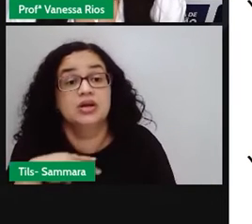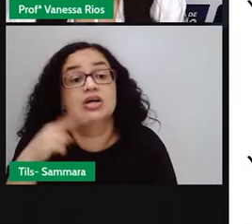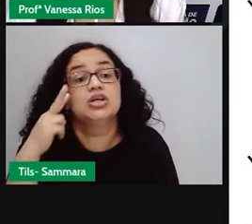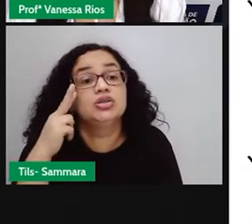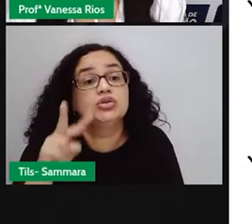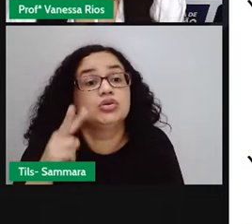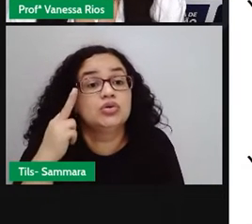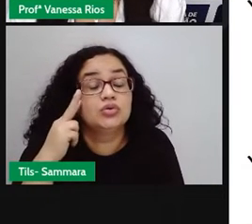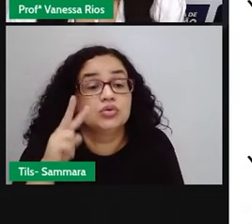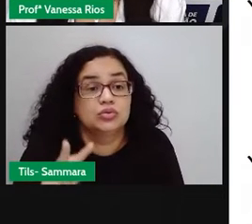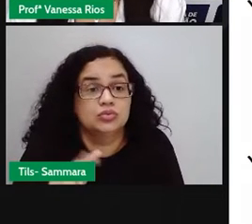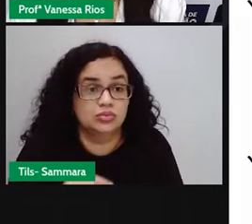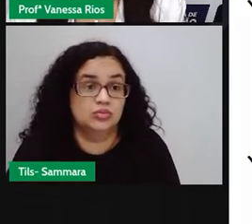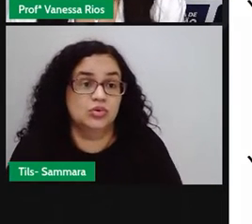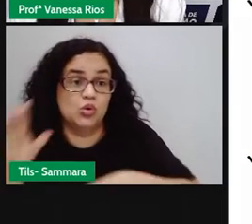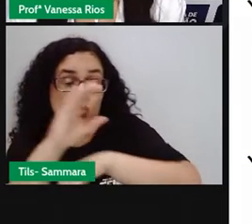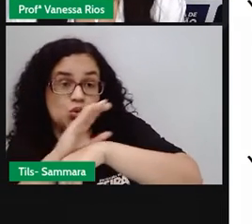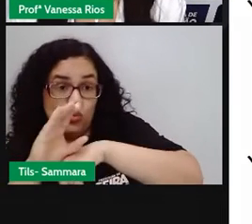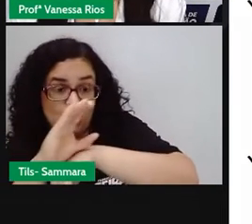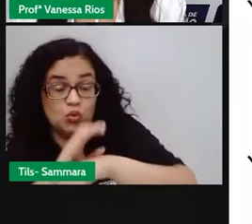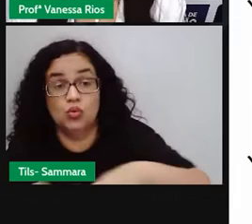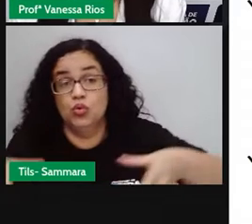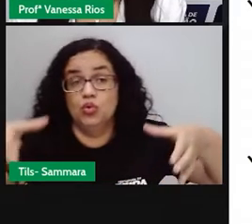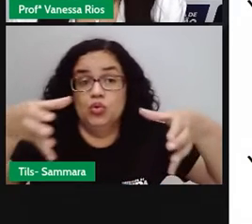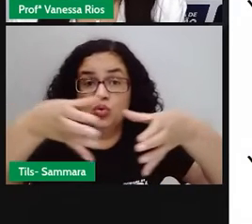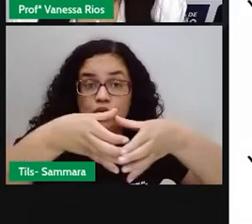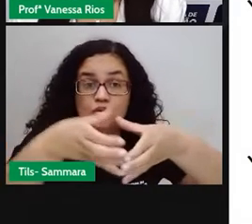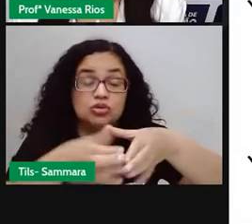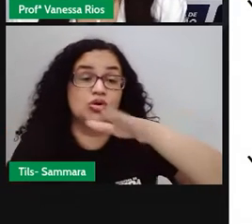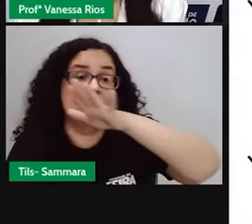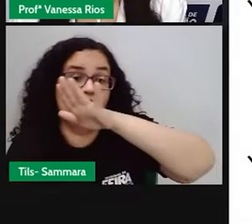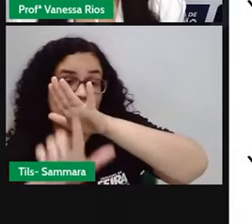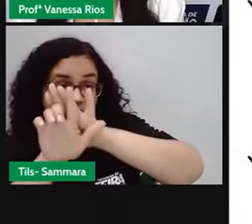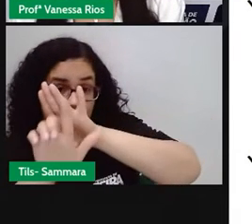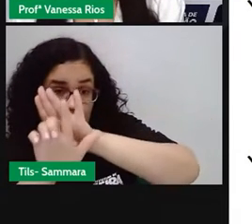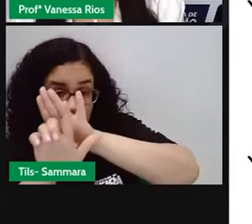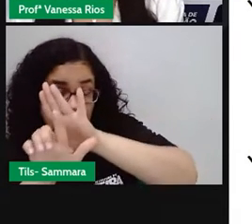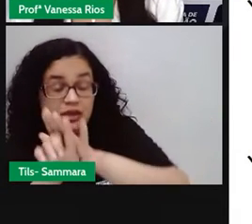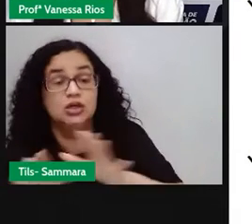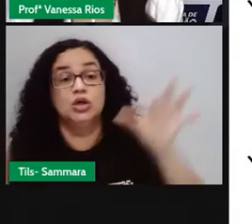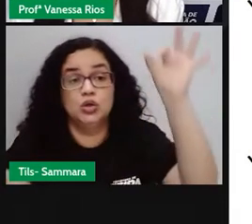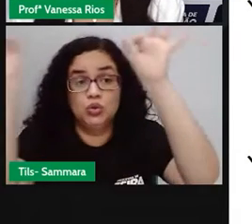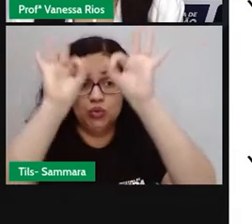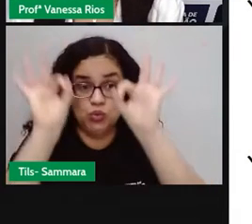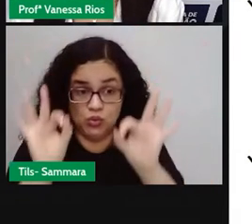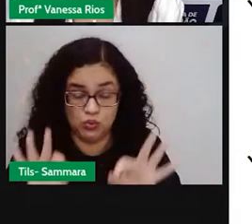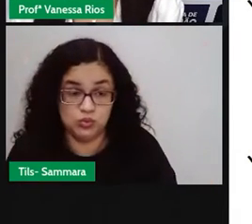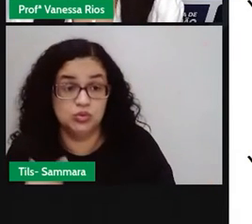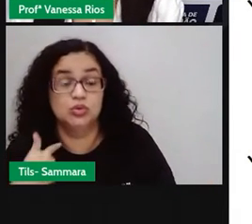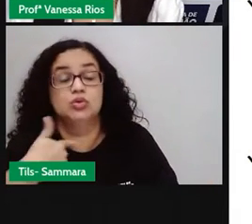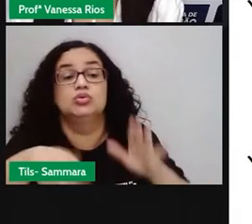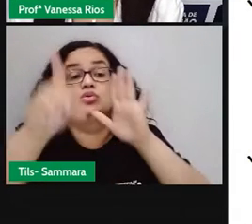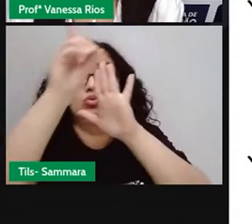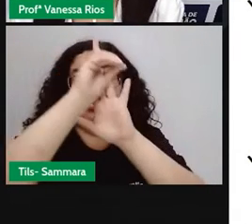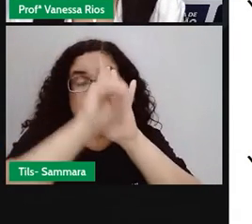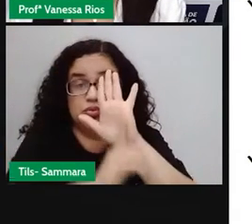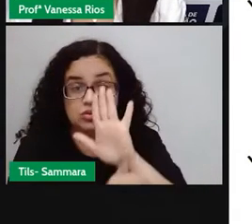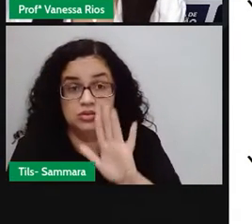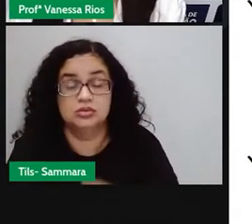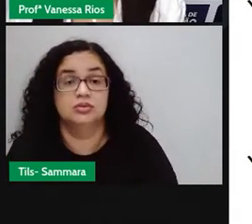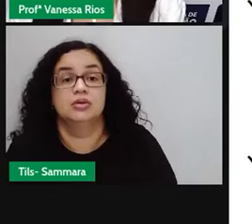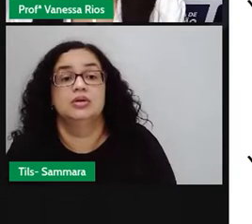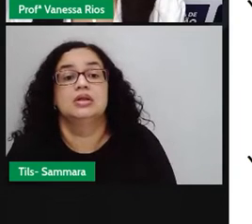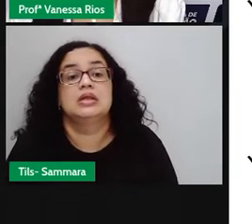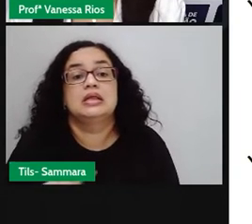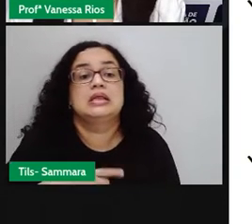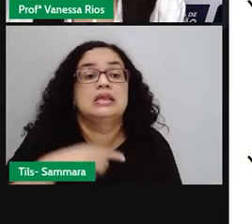aí que a Constituição, né, o conjunto das leis que regem, que organizam aí os nossos direitos e deveres,